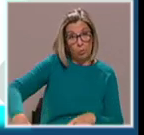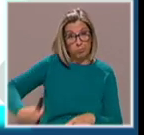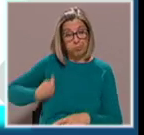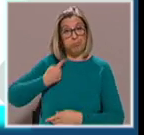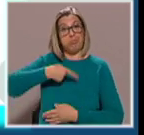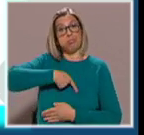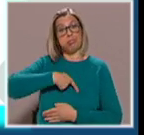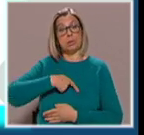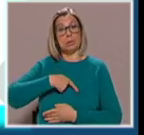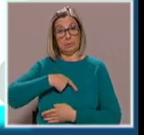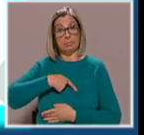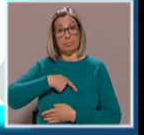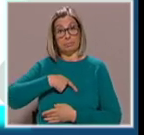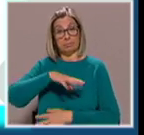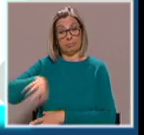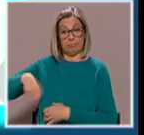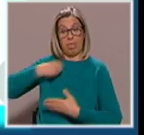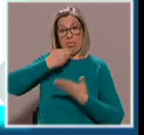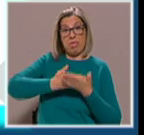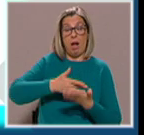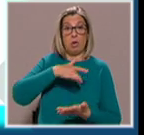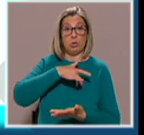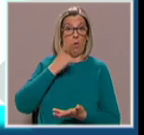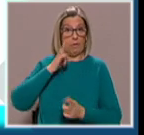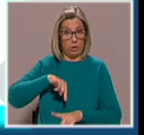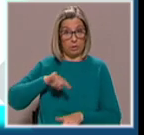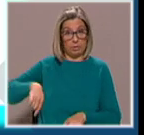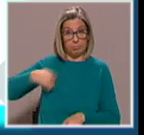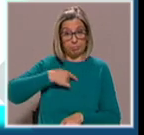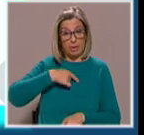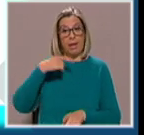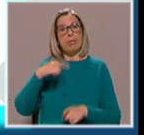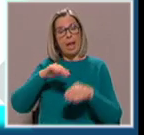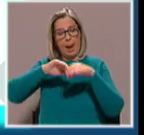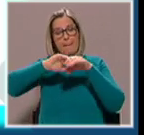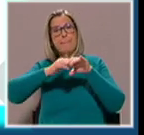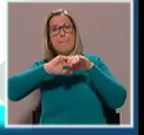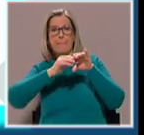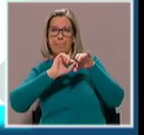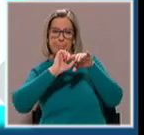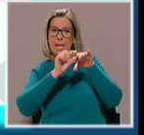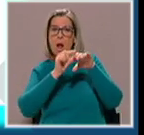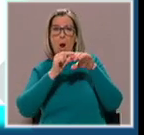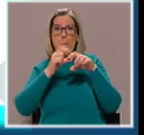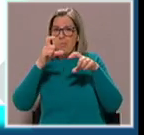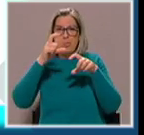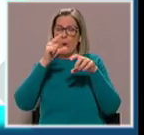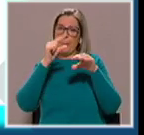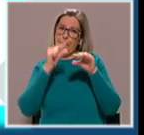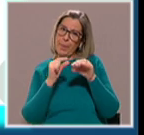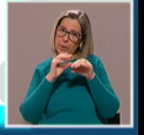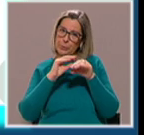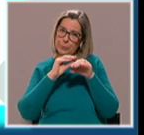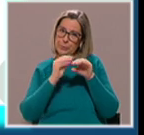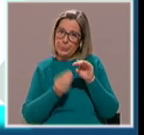o sangue de todas as partes do corpo para o coração e têm paredes menos espessas do que as artérias, tal